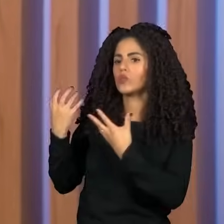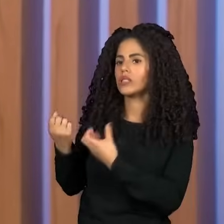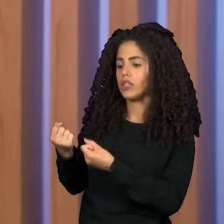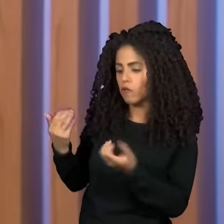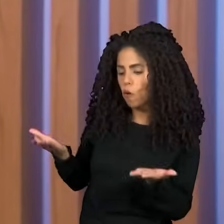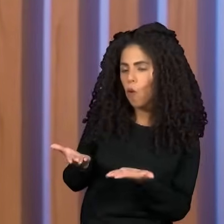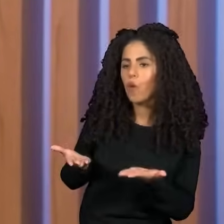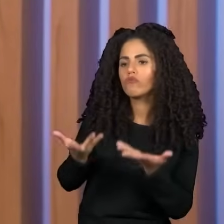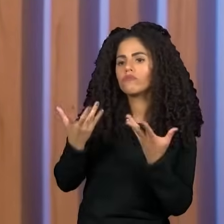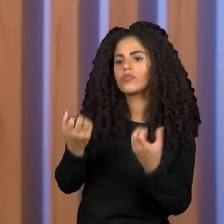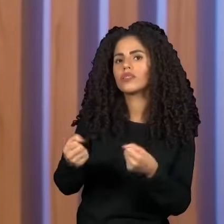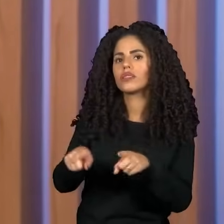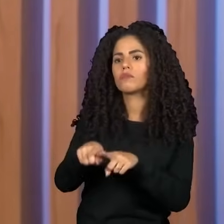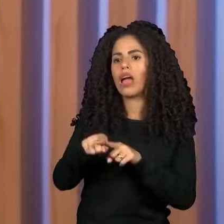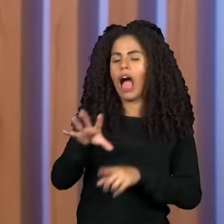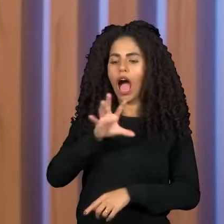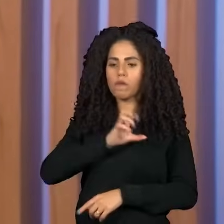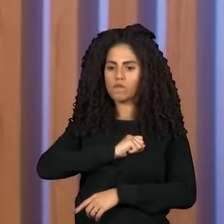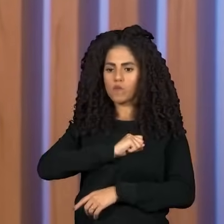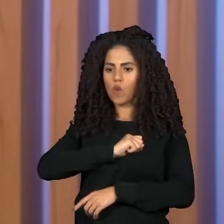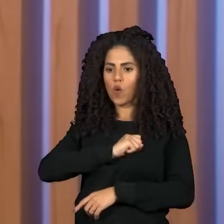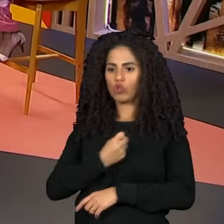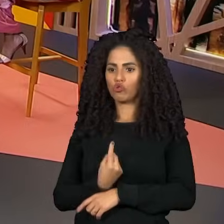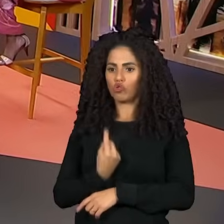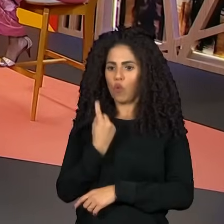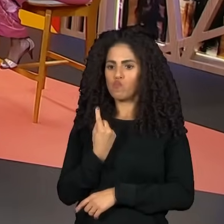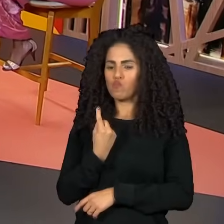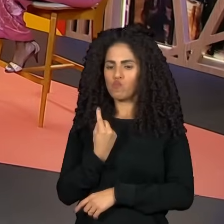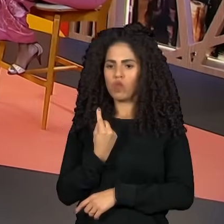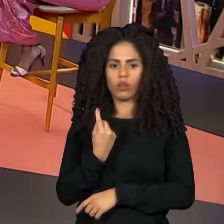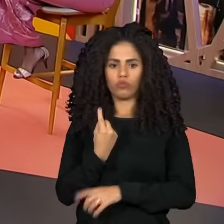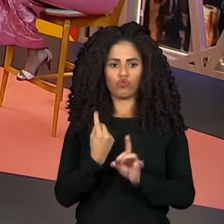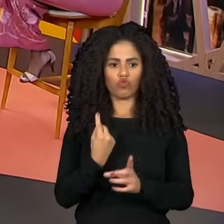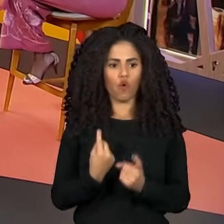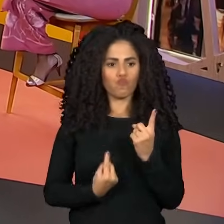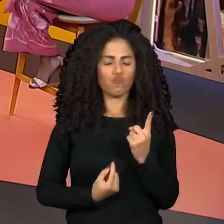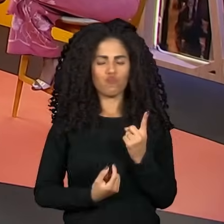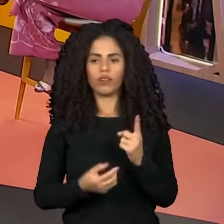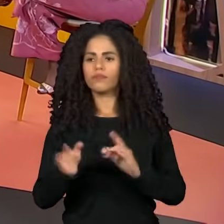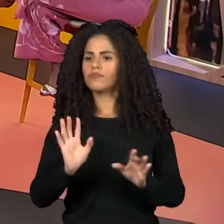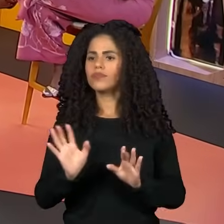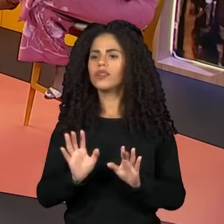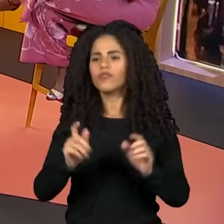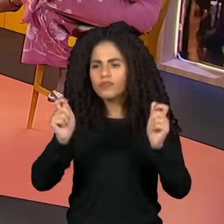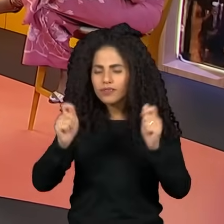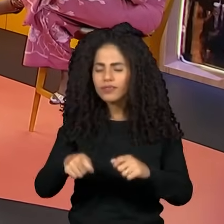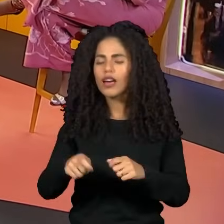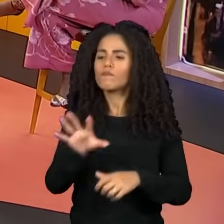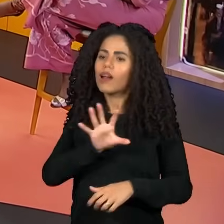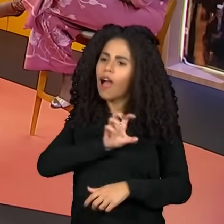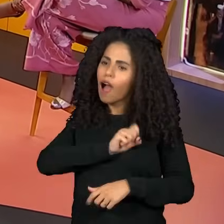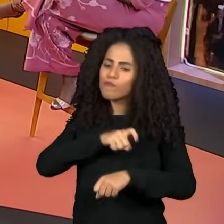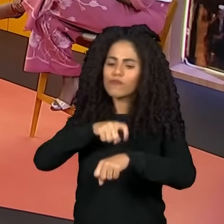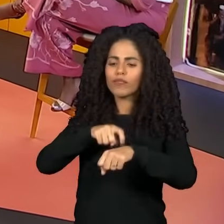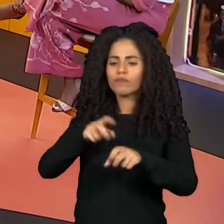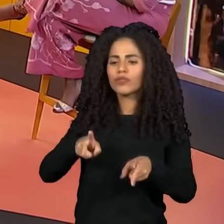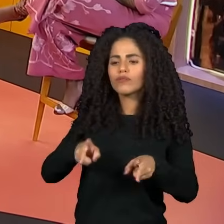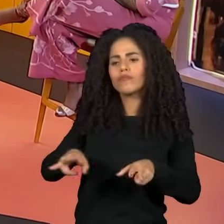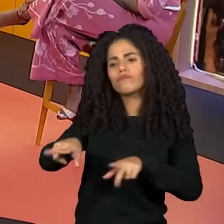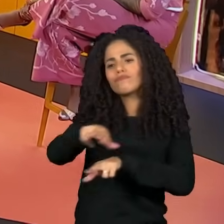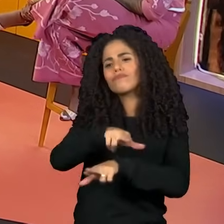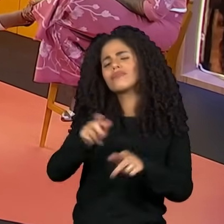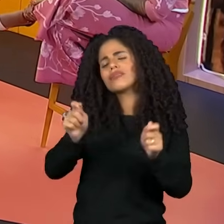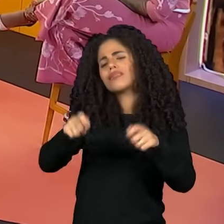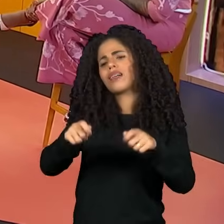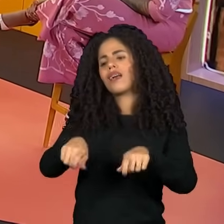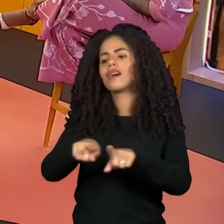vezes pensa que o amor é uma coisa que restringe, que vai totalmente contra o que a gente fala de partilha, de comunidade. E não monogamia é um termo muito mais